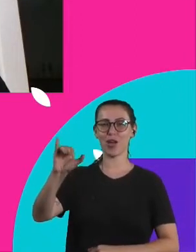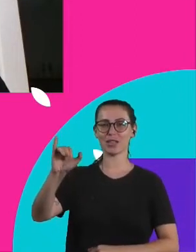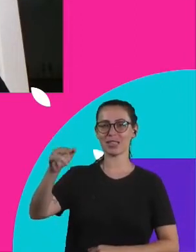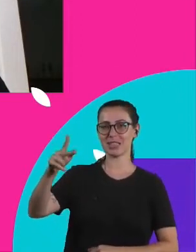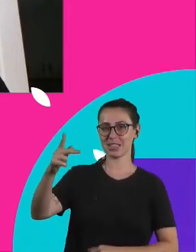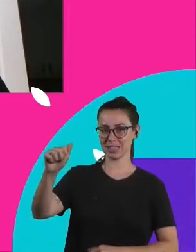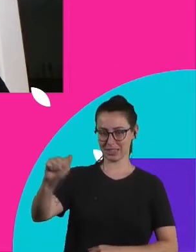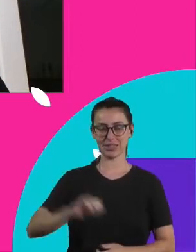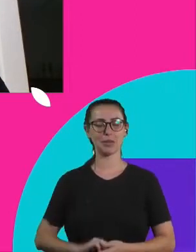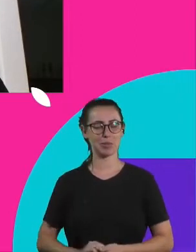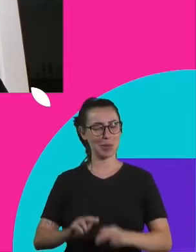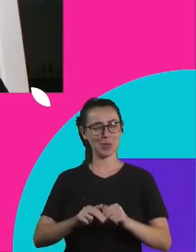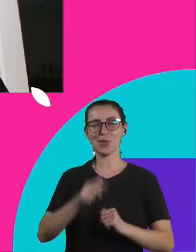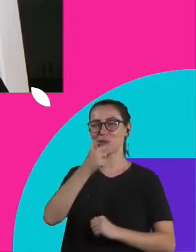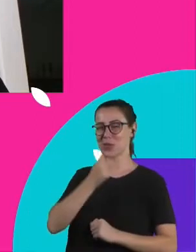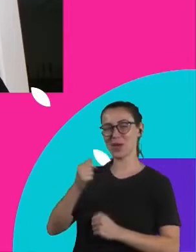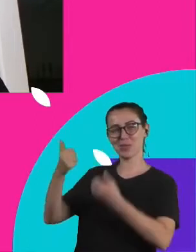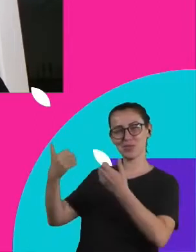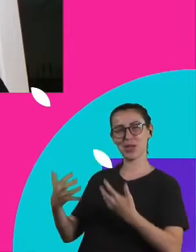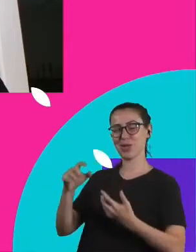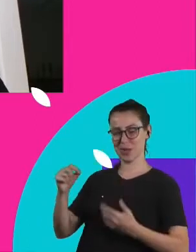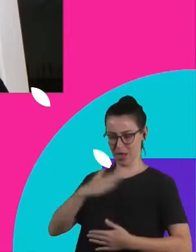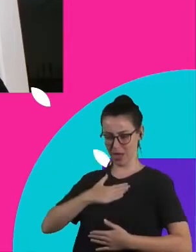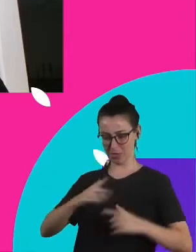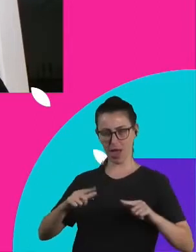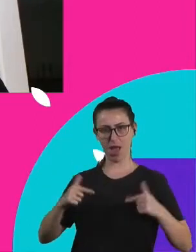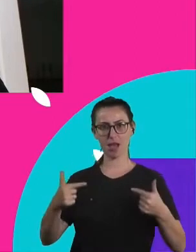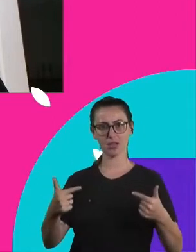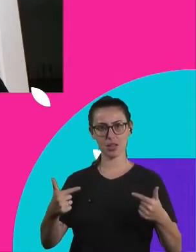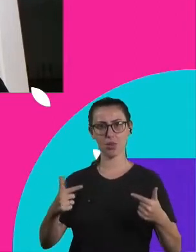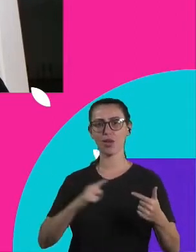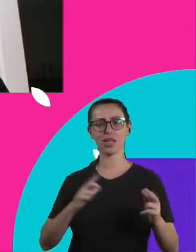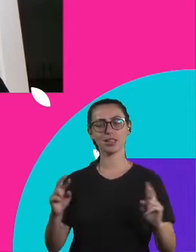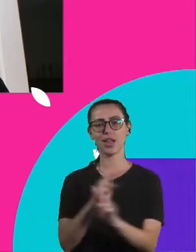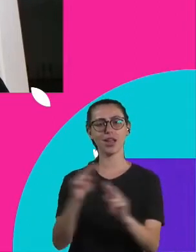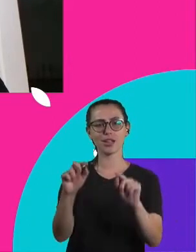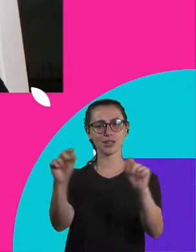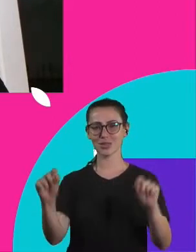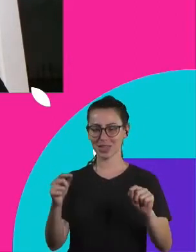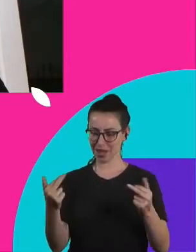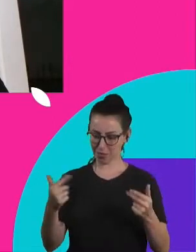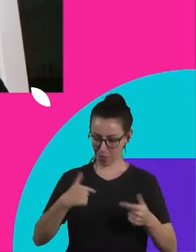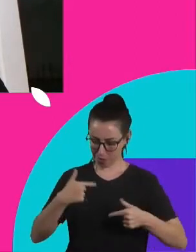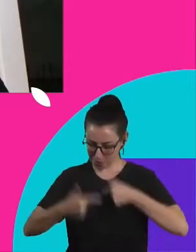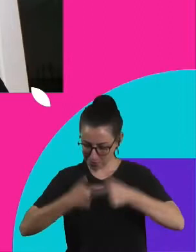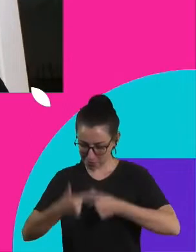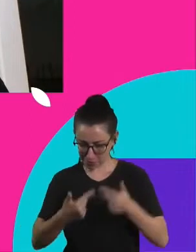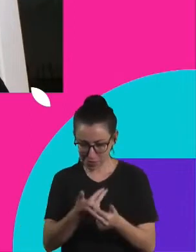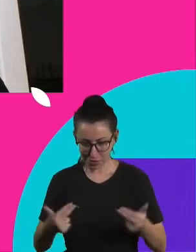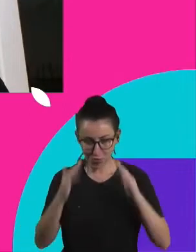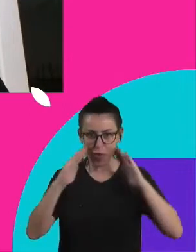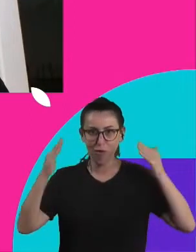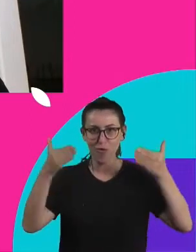fala que o que encoraja o agir dele é justamente trabalhar por as questões relacionadas à